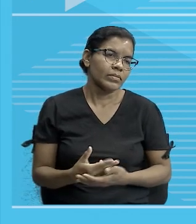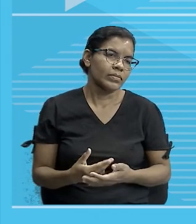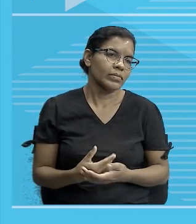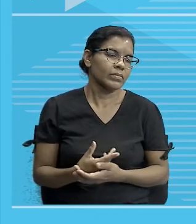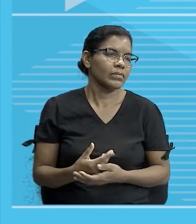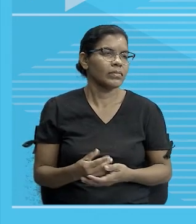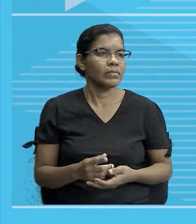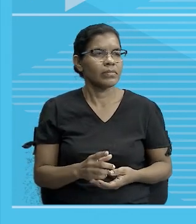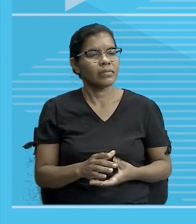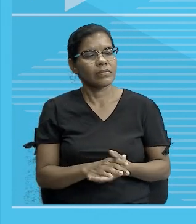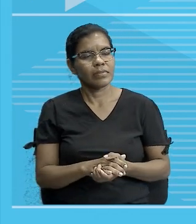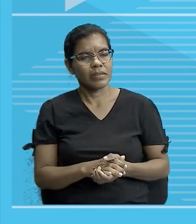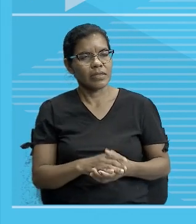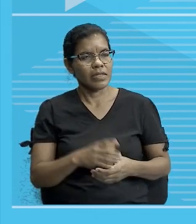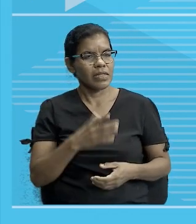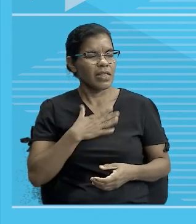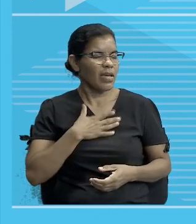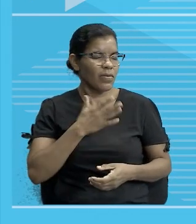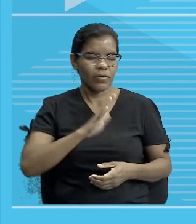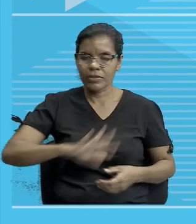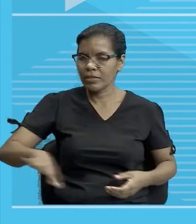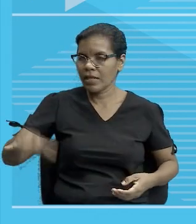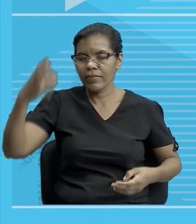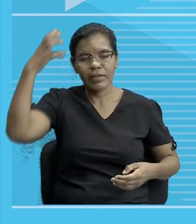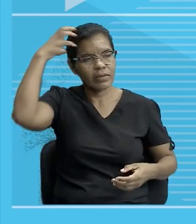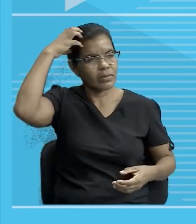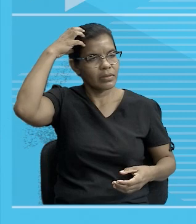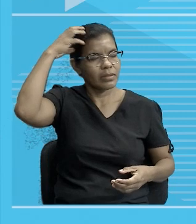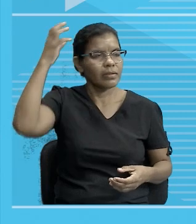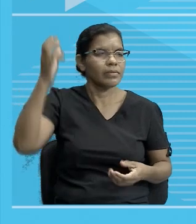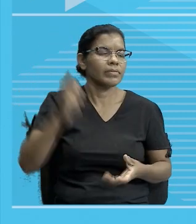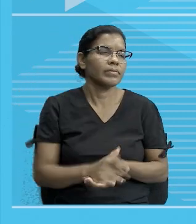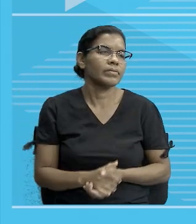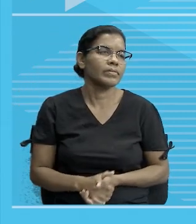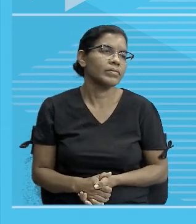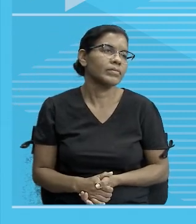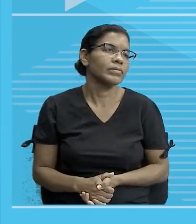gente indignada com o rei. Perfeitinho?